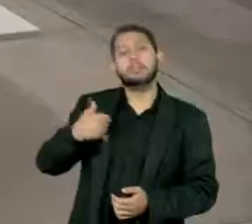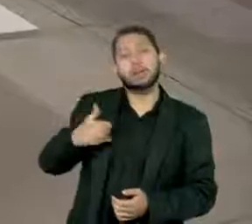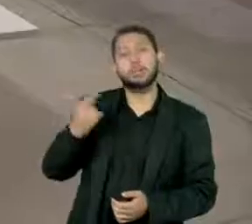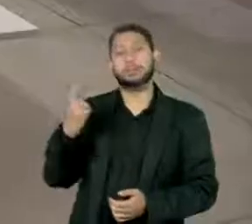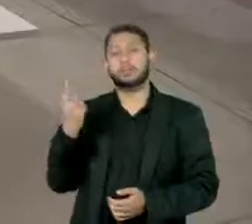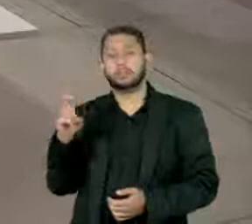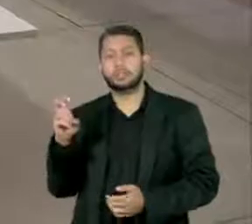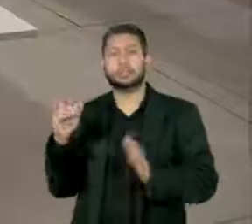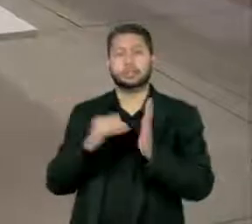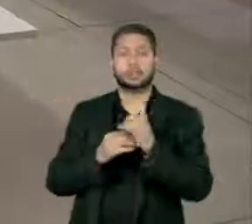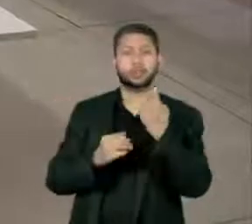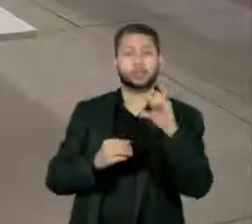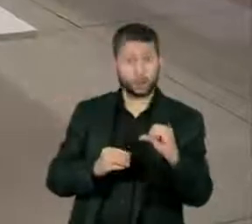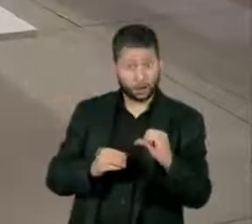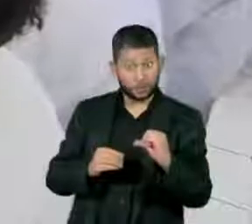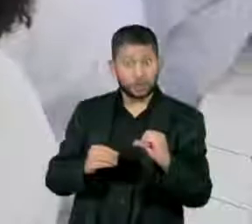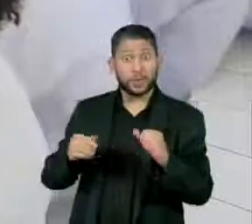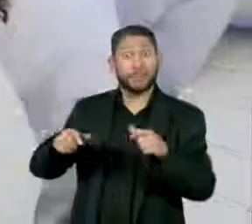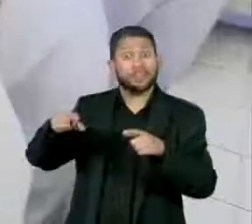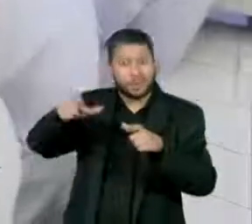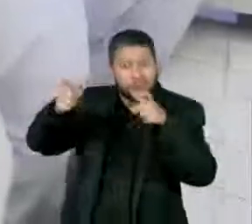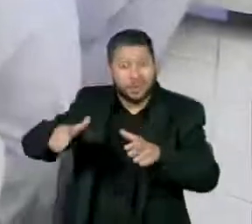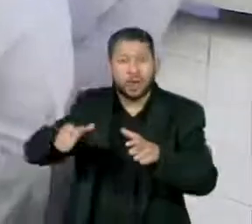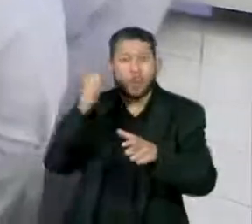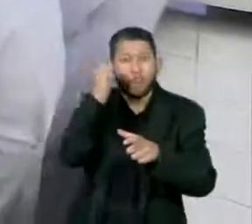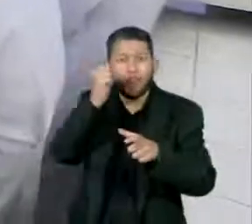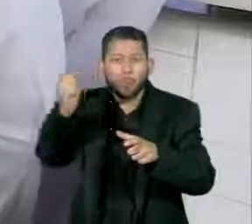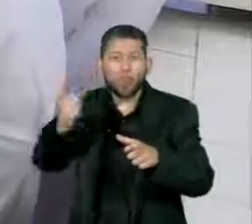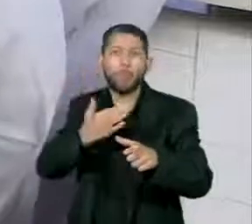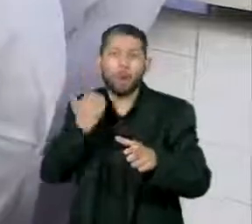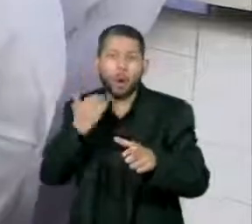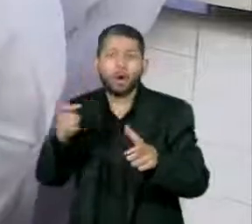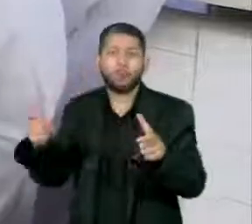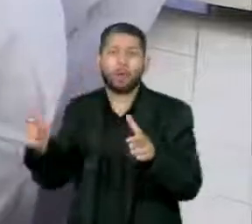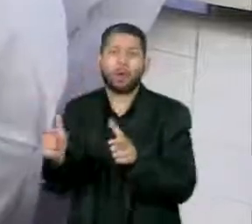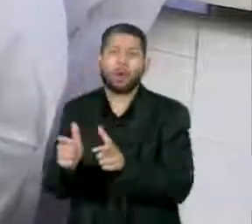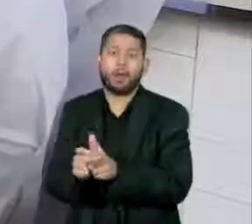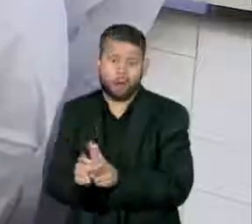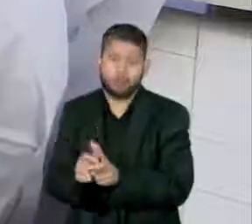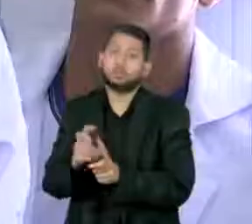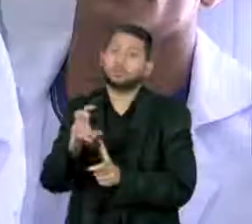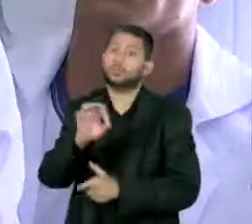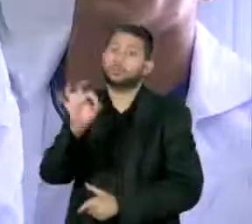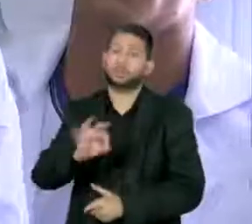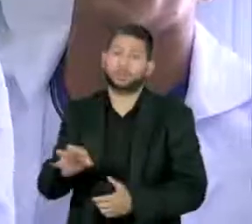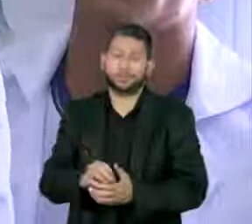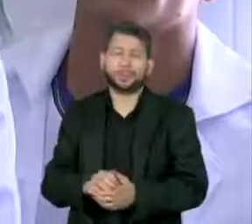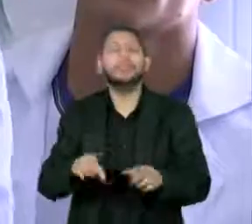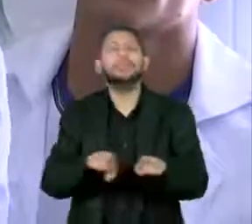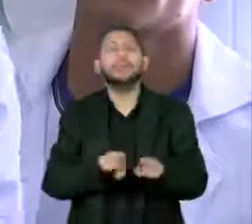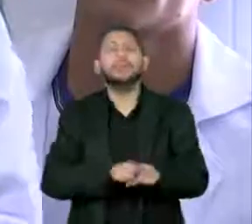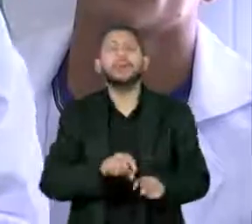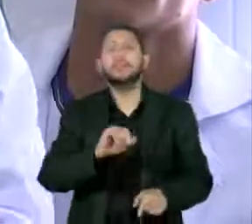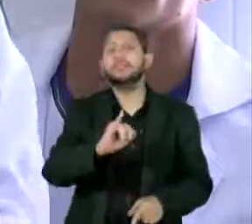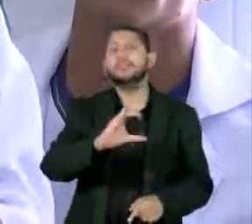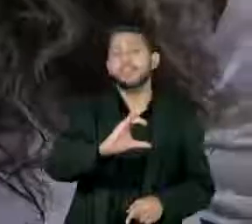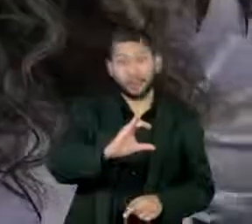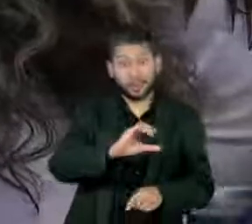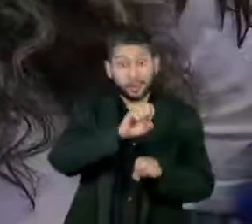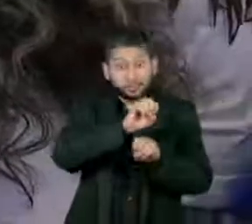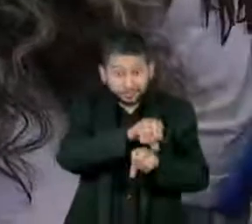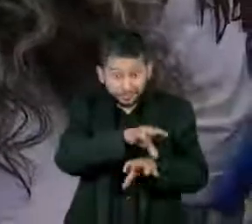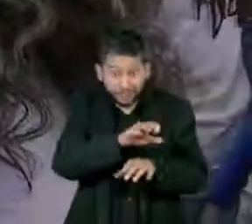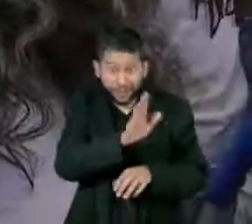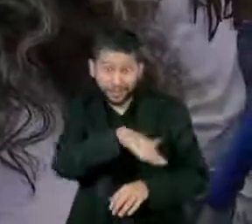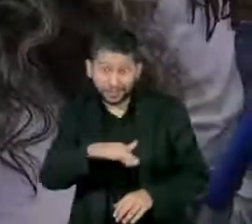anos caiu pela metade. Além disso, o índice de desenvolvimento de educação básica de Pernambuco aumentou. Enquanto